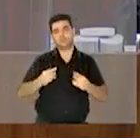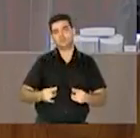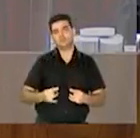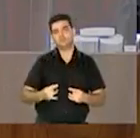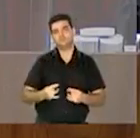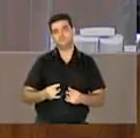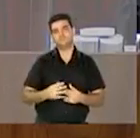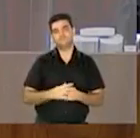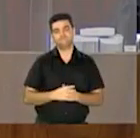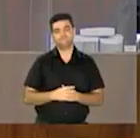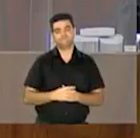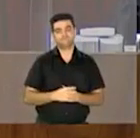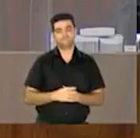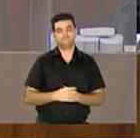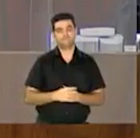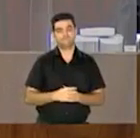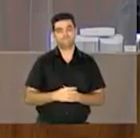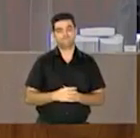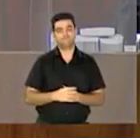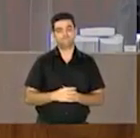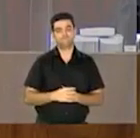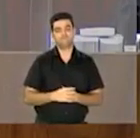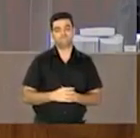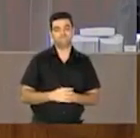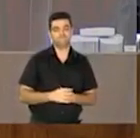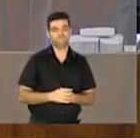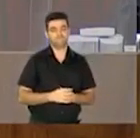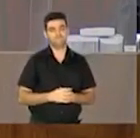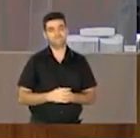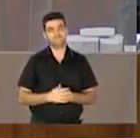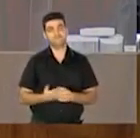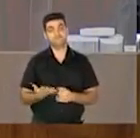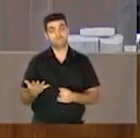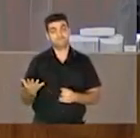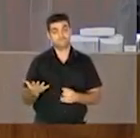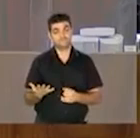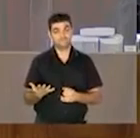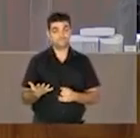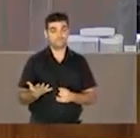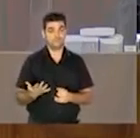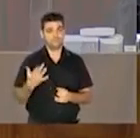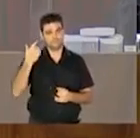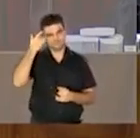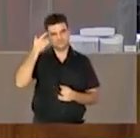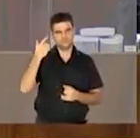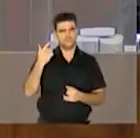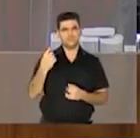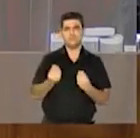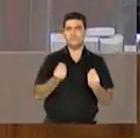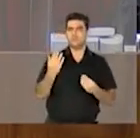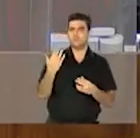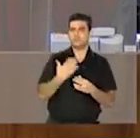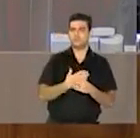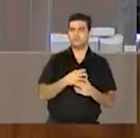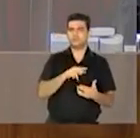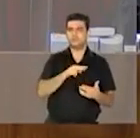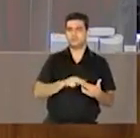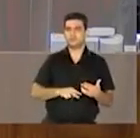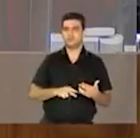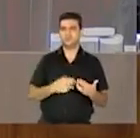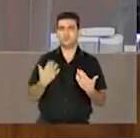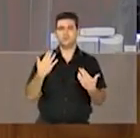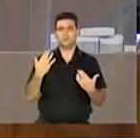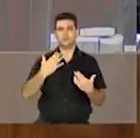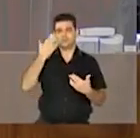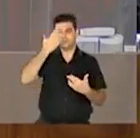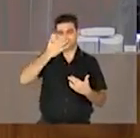no caso concreto. Com efeito, de início, não é possível extrair dos autos, com